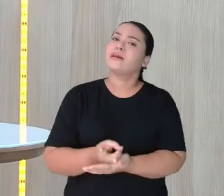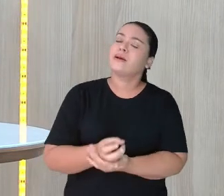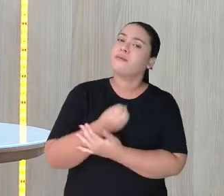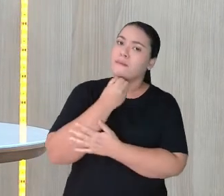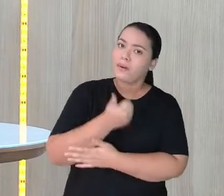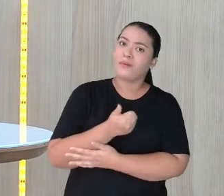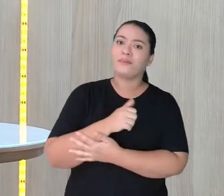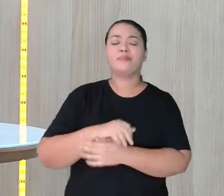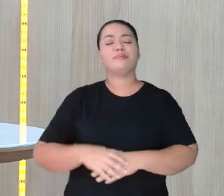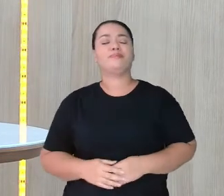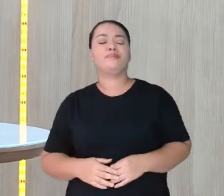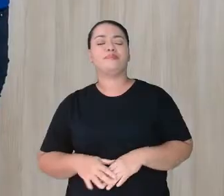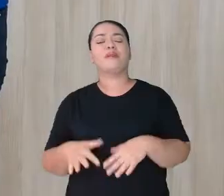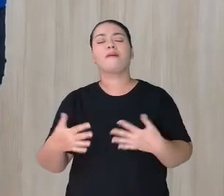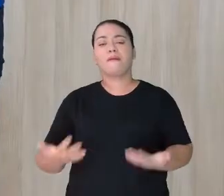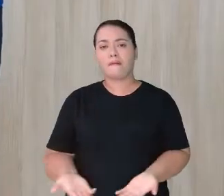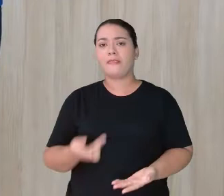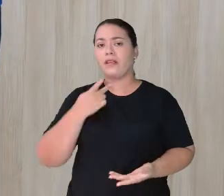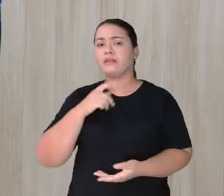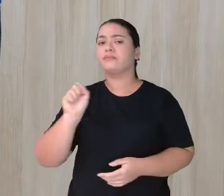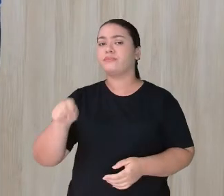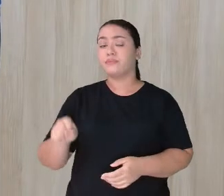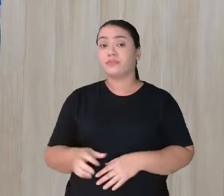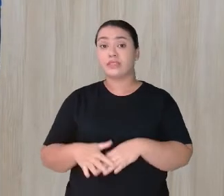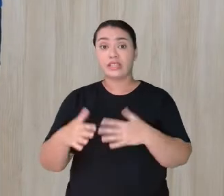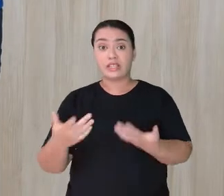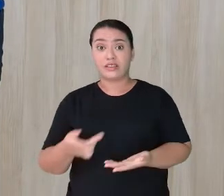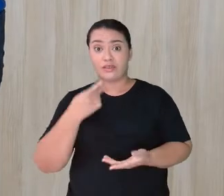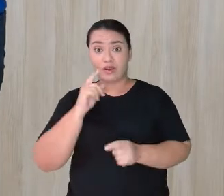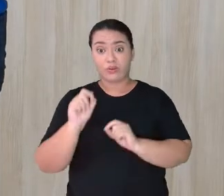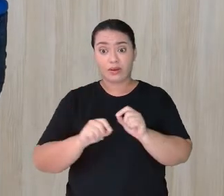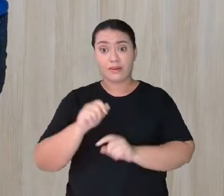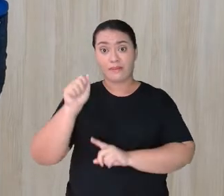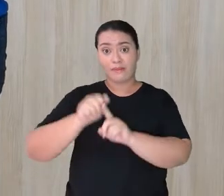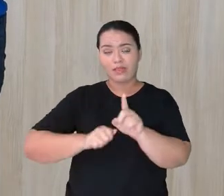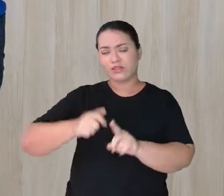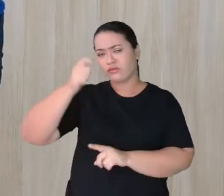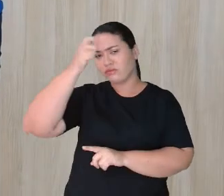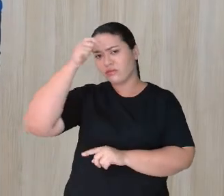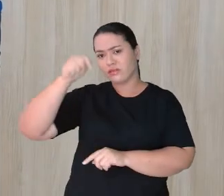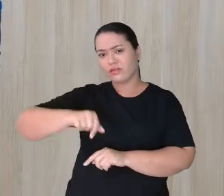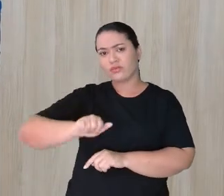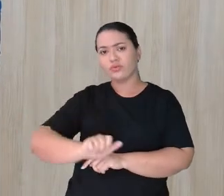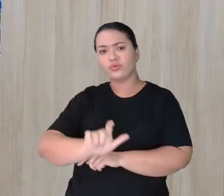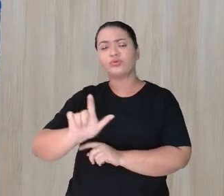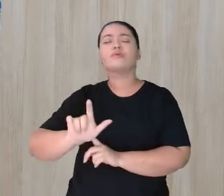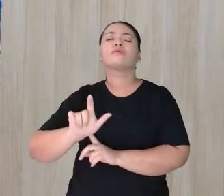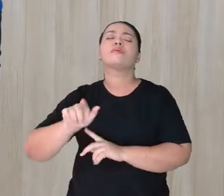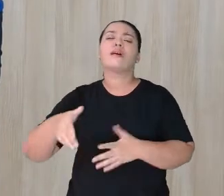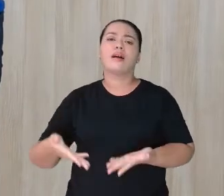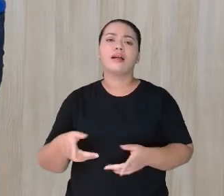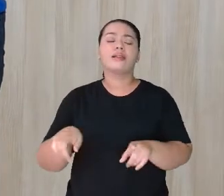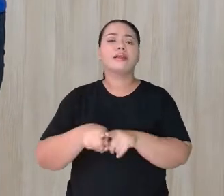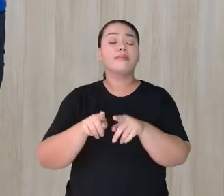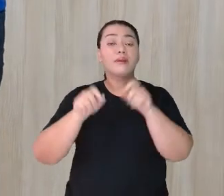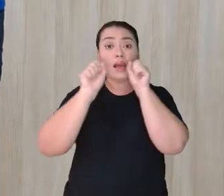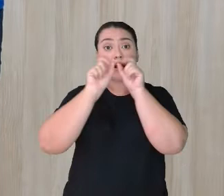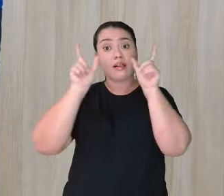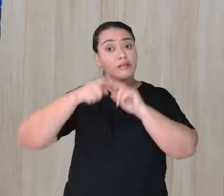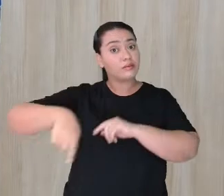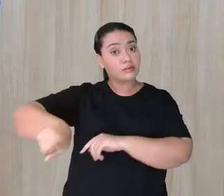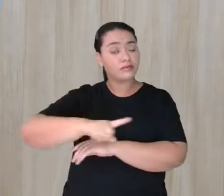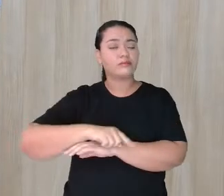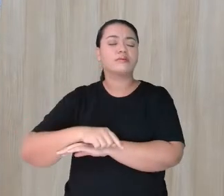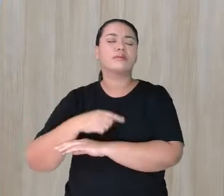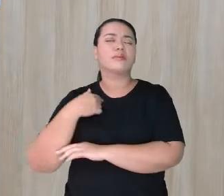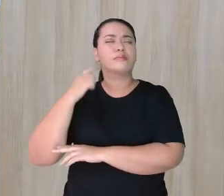né, professora Cláudia? É isso, professora Isabel. E quando nós vemos falar que é um mês de conscientização, realmente é uma conscientização e um alerta para todos nós